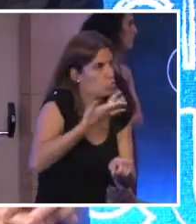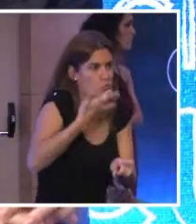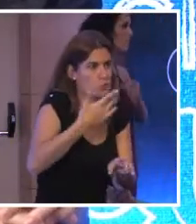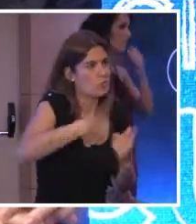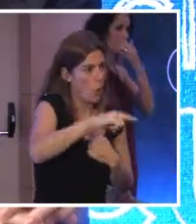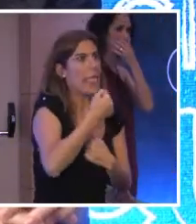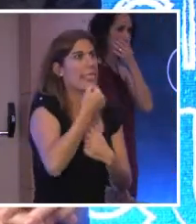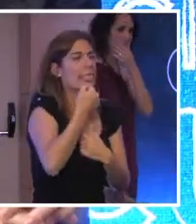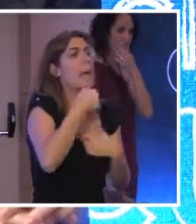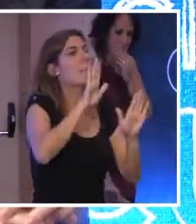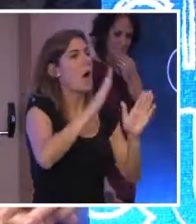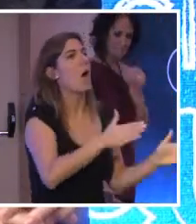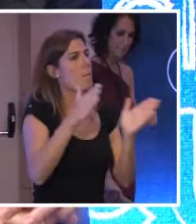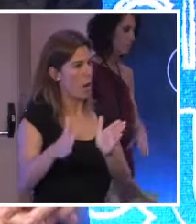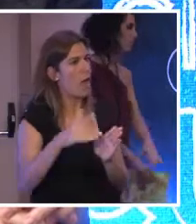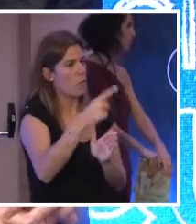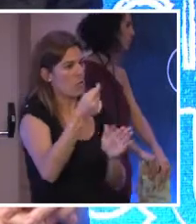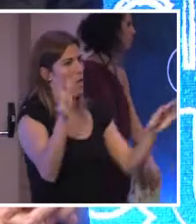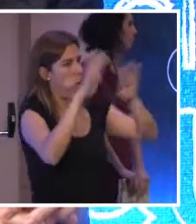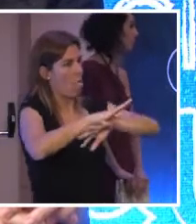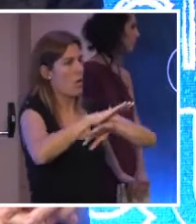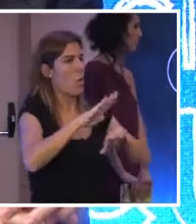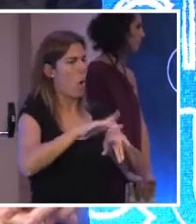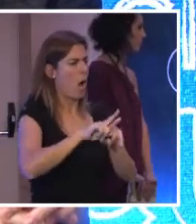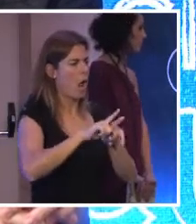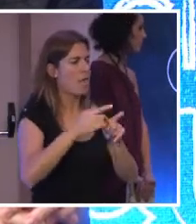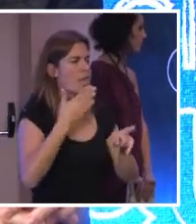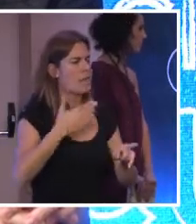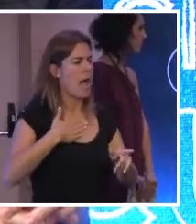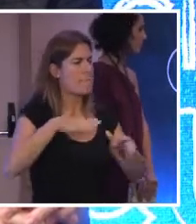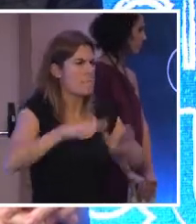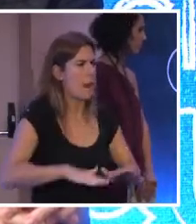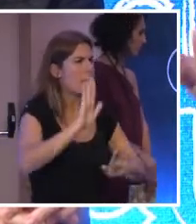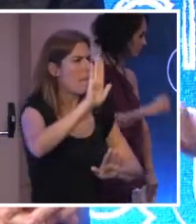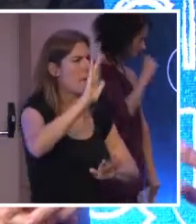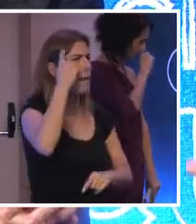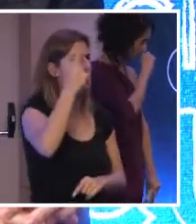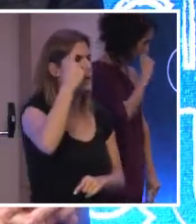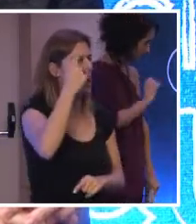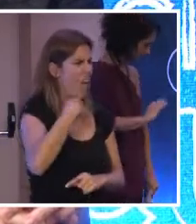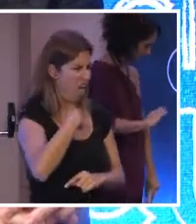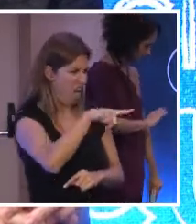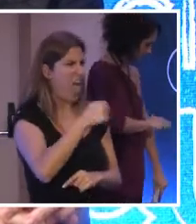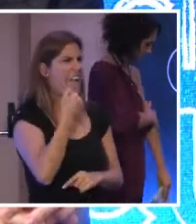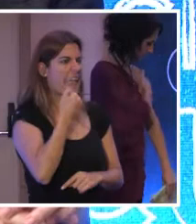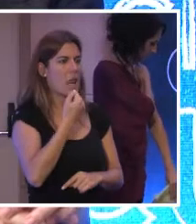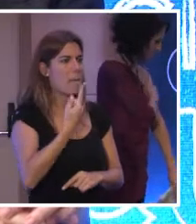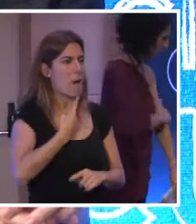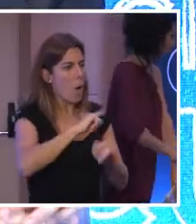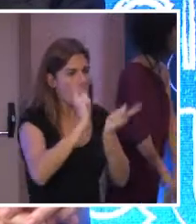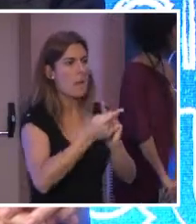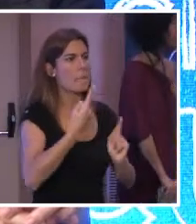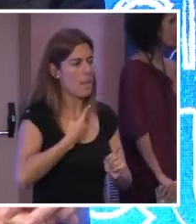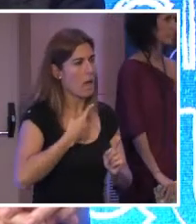muito, mas, ao mesmo tempo, é perverso, porque a gente para pensar e imaginar do que a gente está rindo, né? Porque as situações